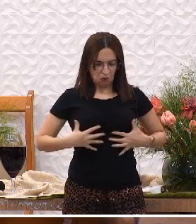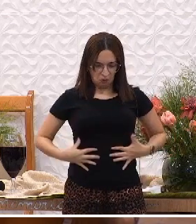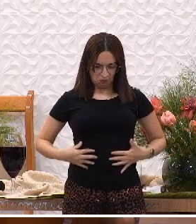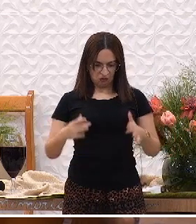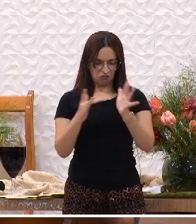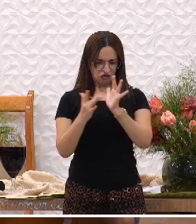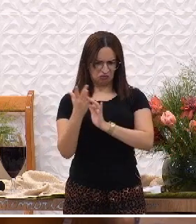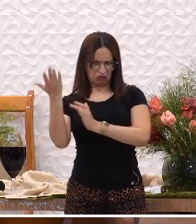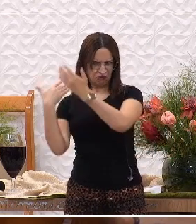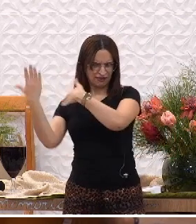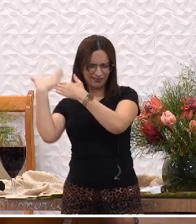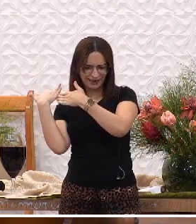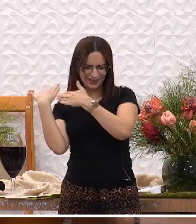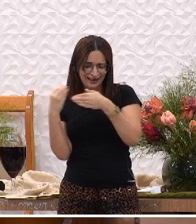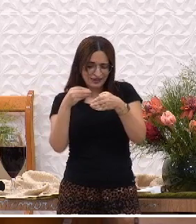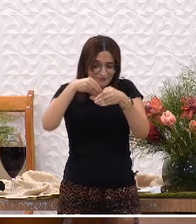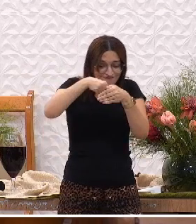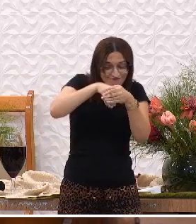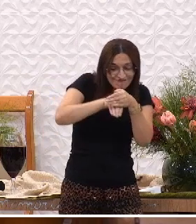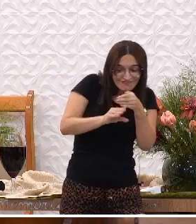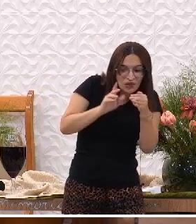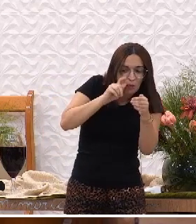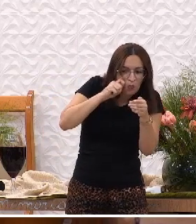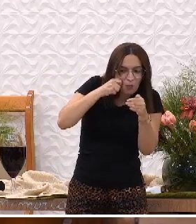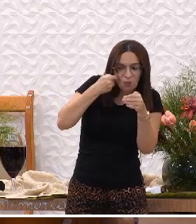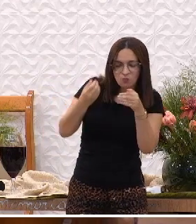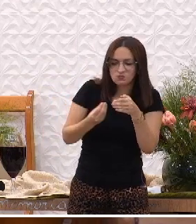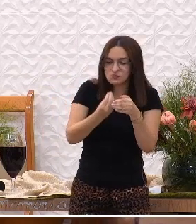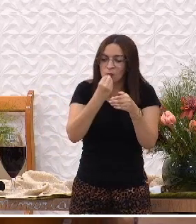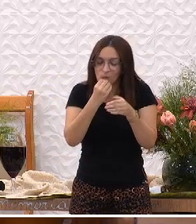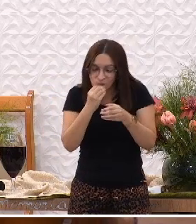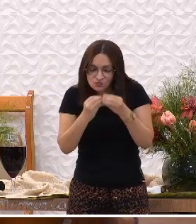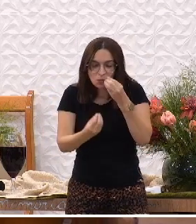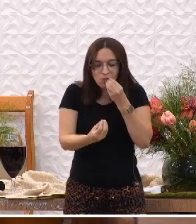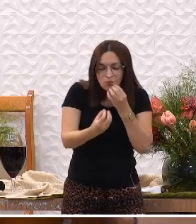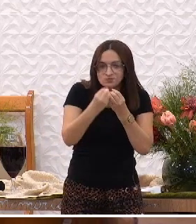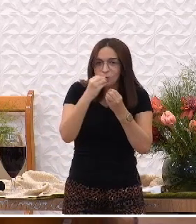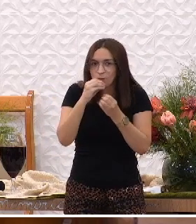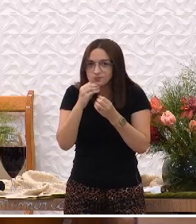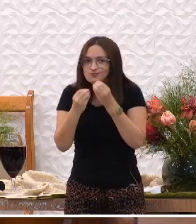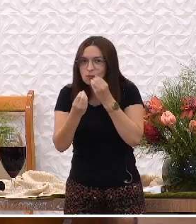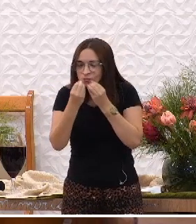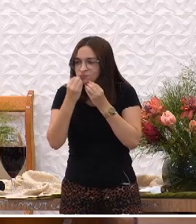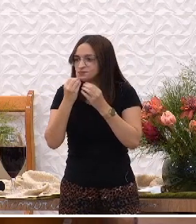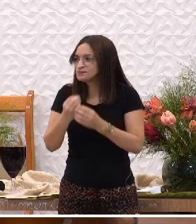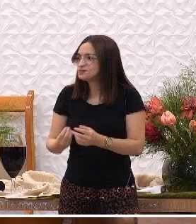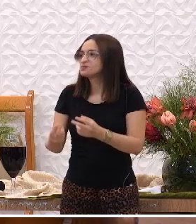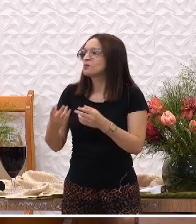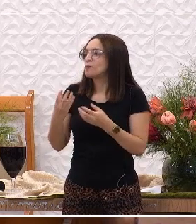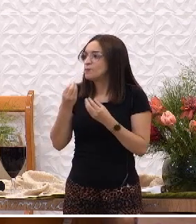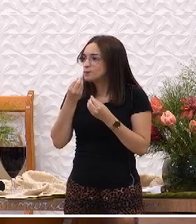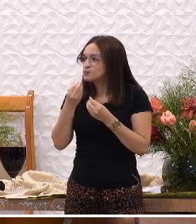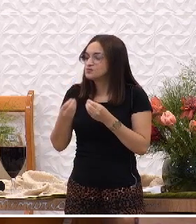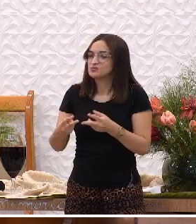Para nós, quer dizer, para eles, quando eles comem o pão e bebem o vinho, eles estão literalmente mastigando o corpo